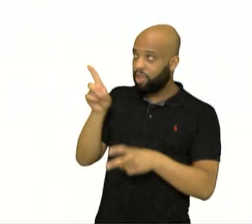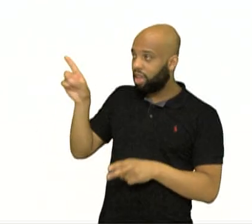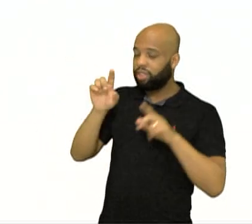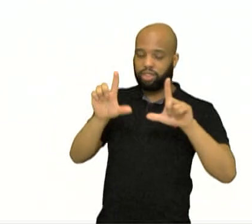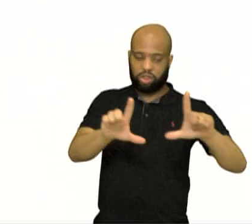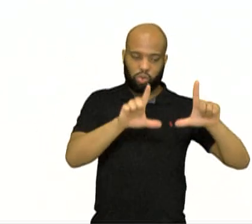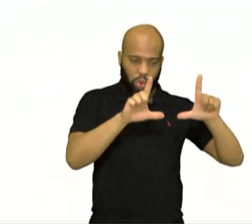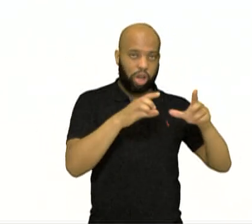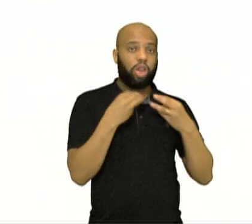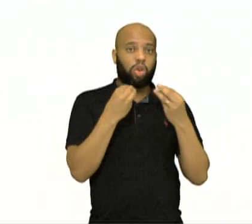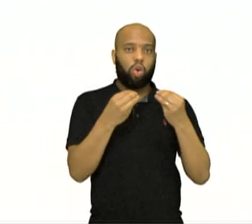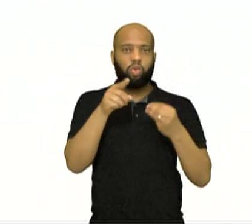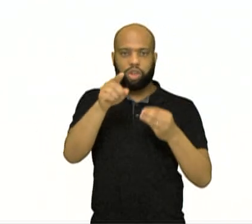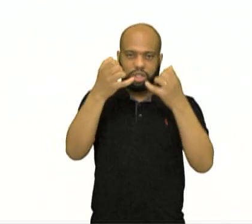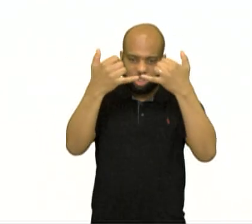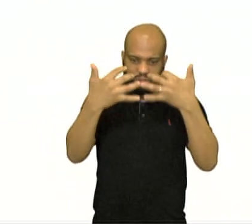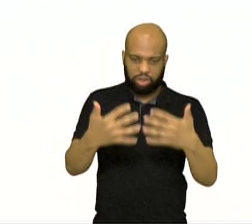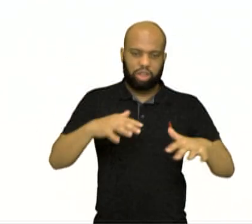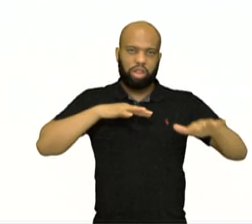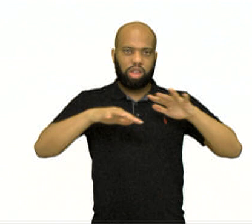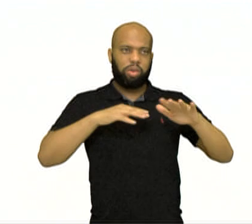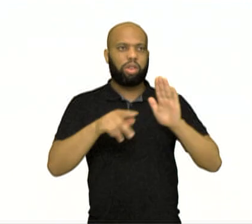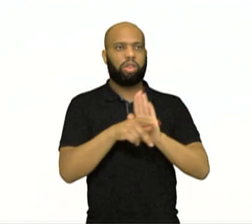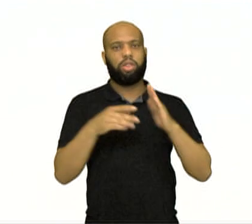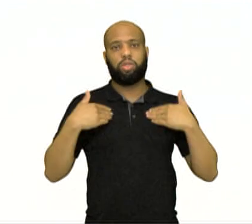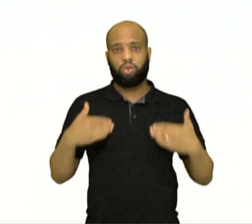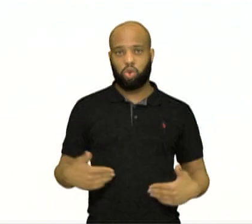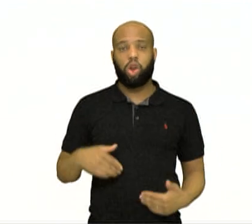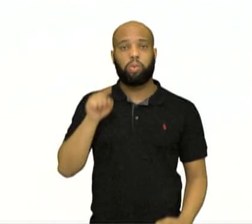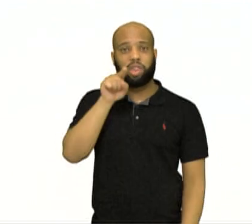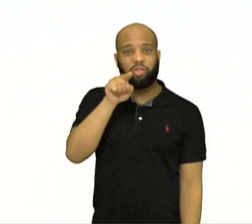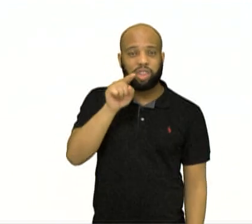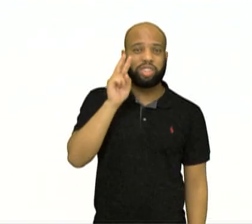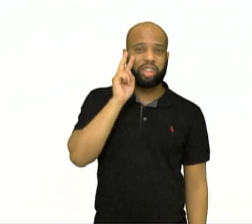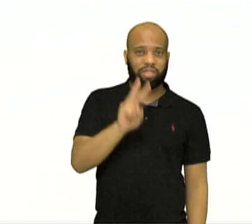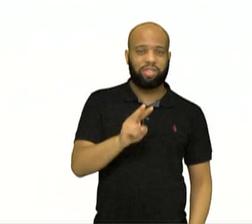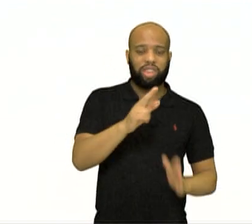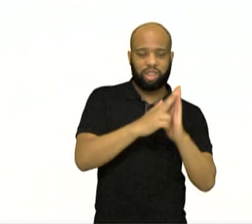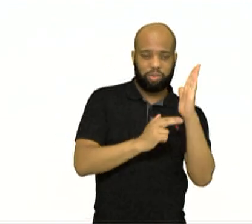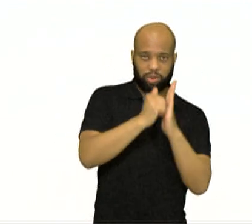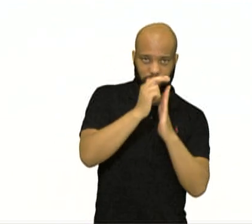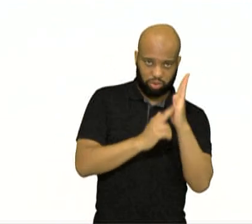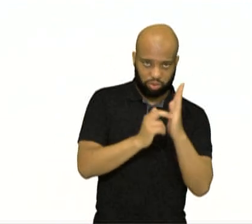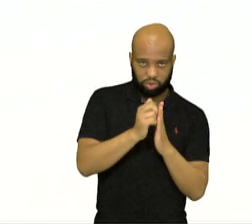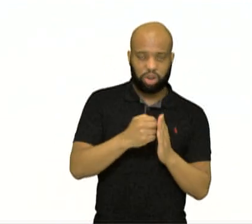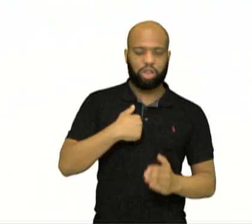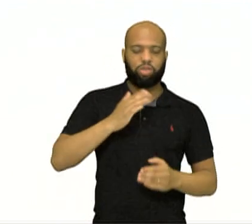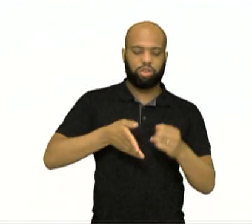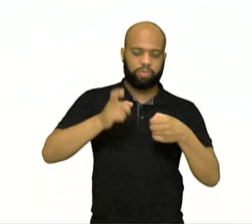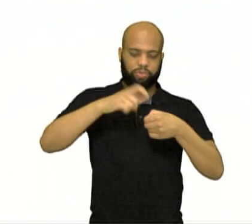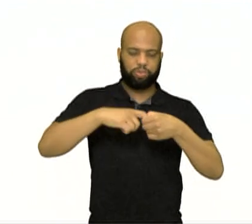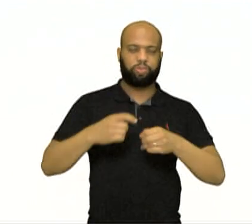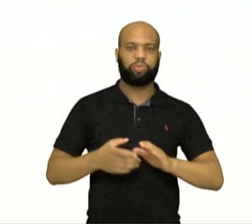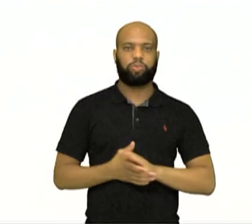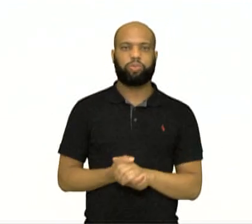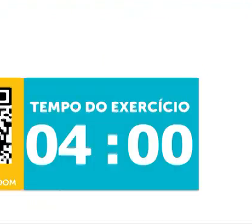você descreveria os movimentos dos corpos que você vê nas pinturas? Eu já volto.